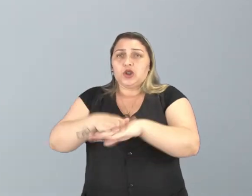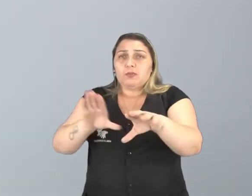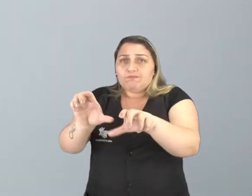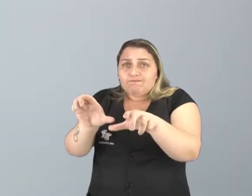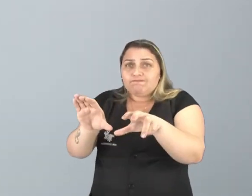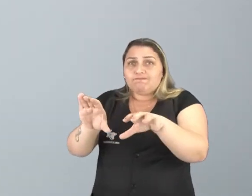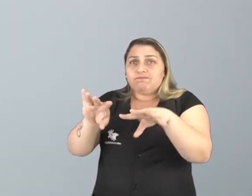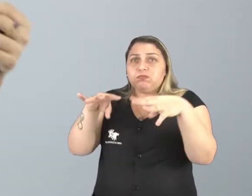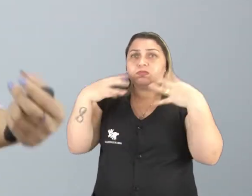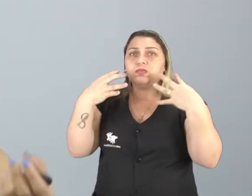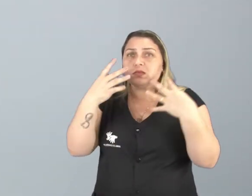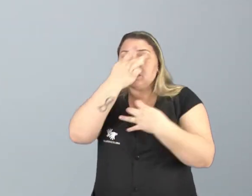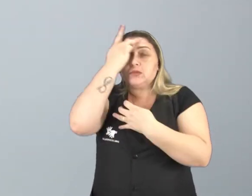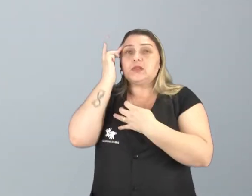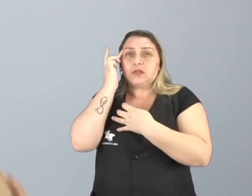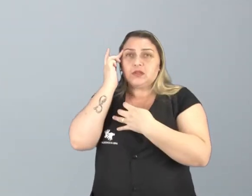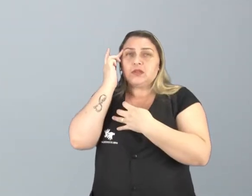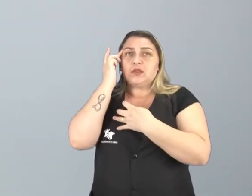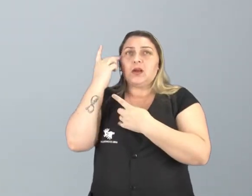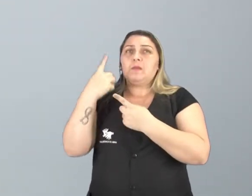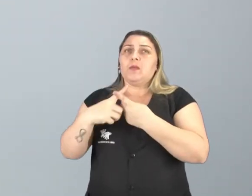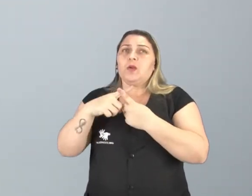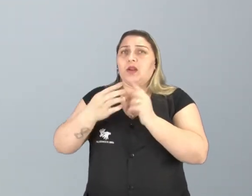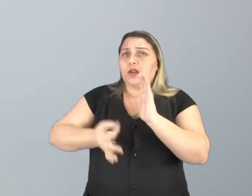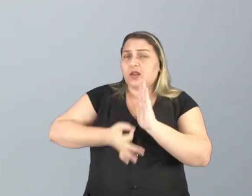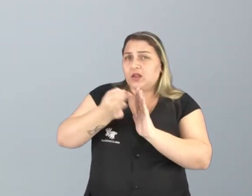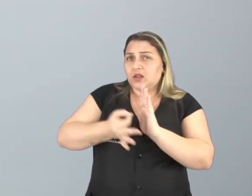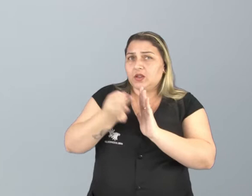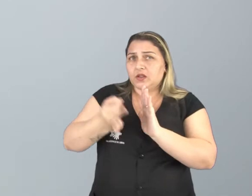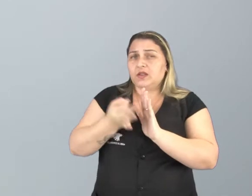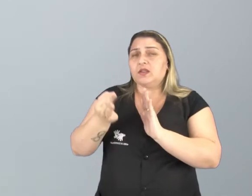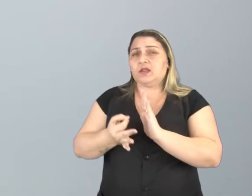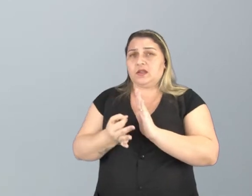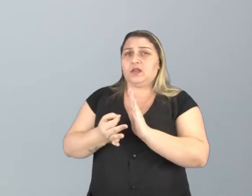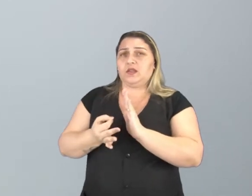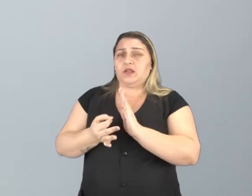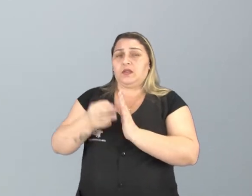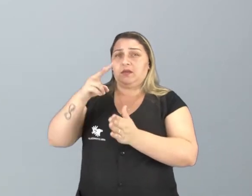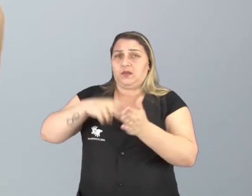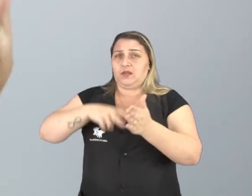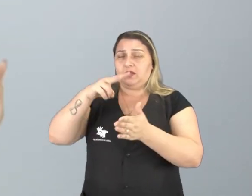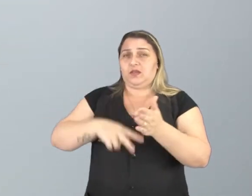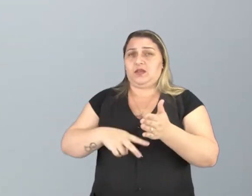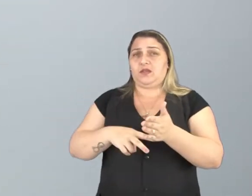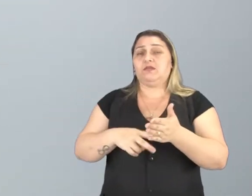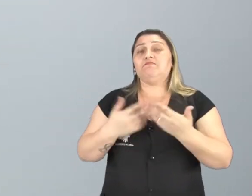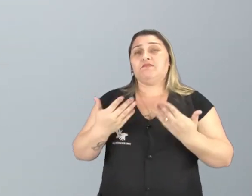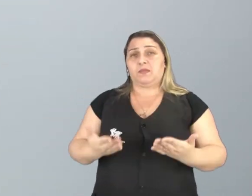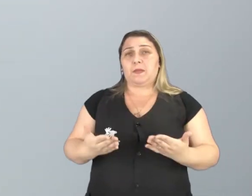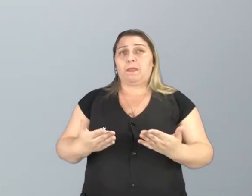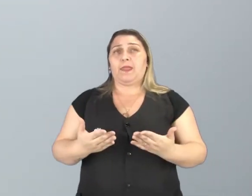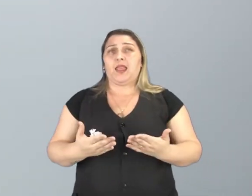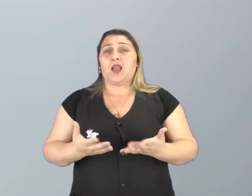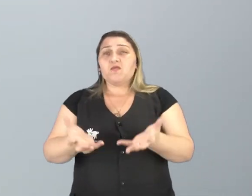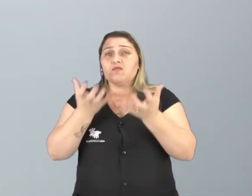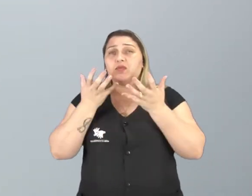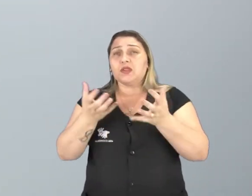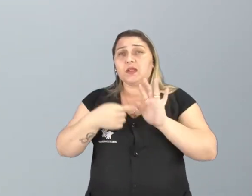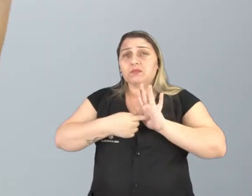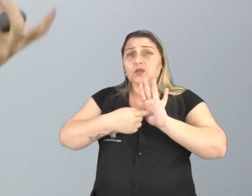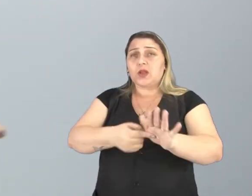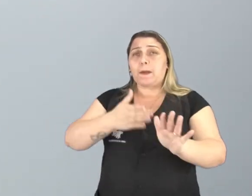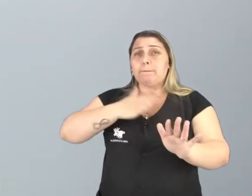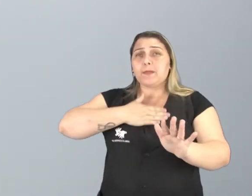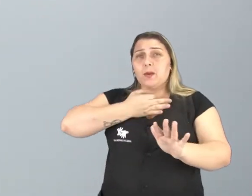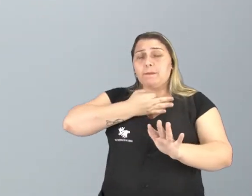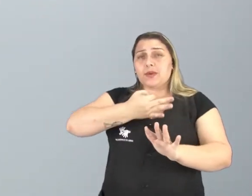quê? Se o artigo de opinião tem a função de chamar a atenção do leitor para que eu vou ler, para o que eu quero apresentar, a minha opinião, eu tenho que ter